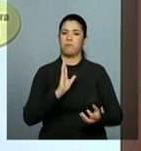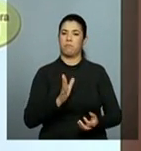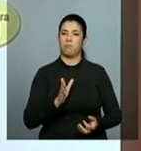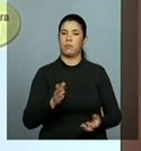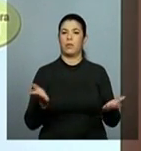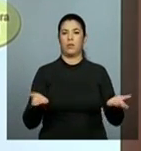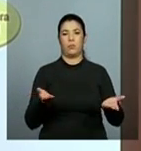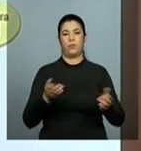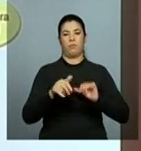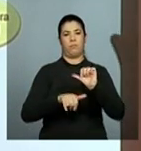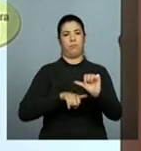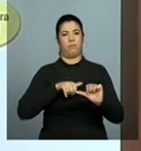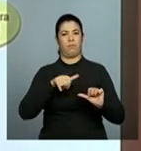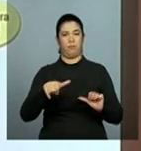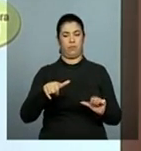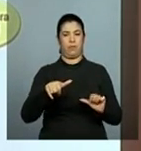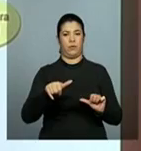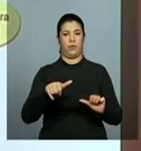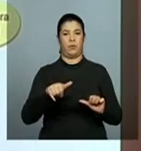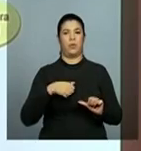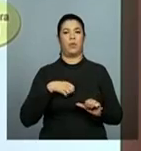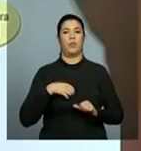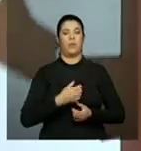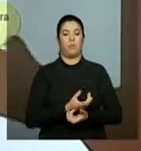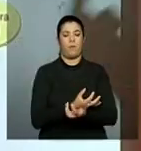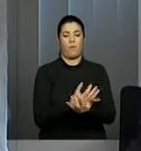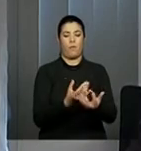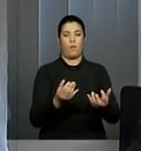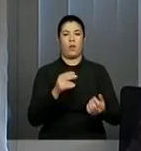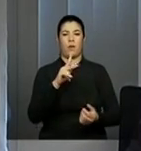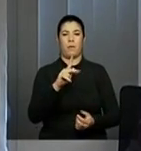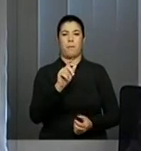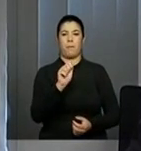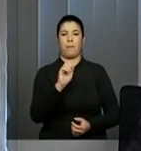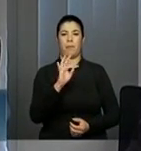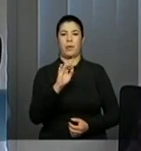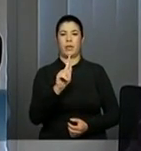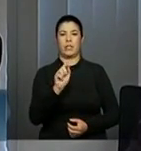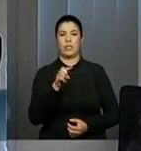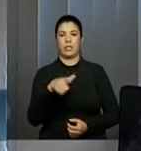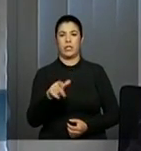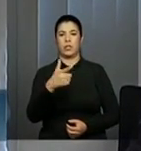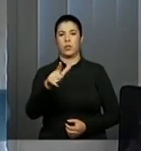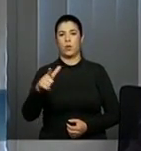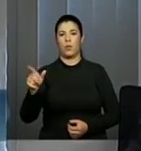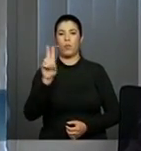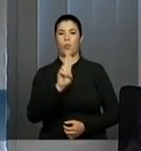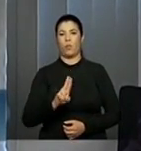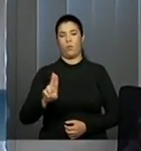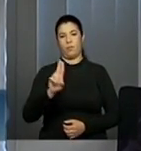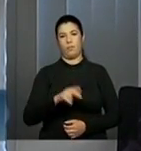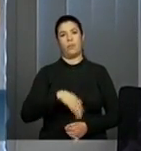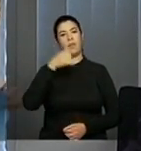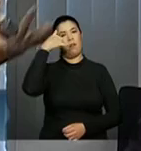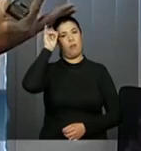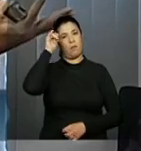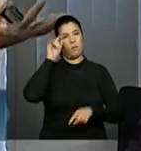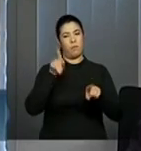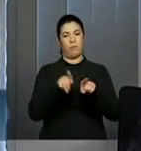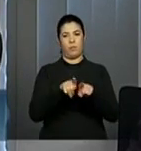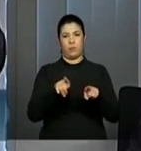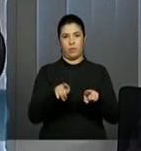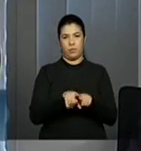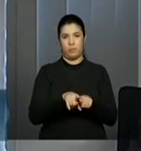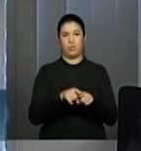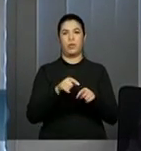e agora é a pastagem que está alimentando outros usos. Agricultura e também